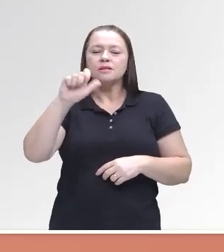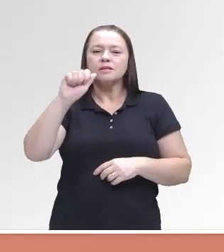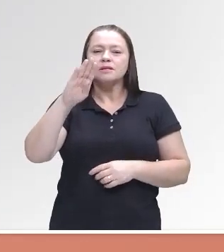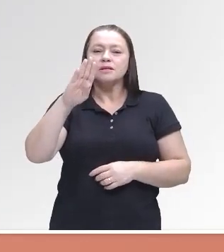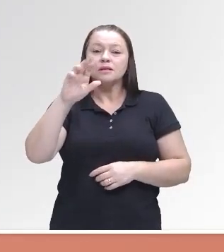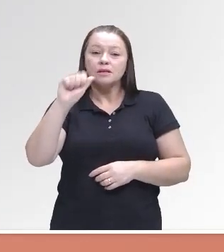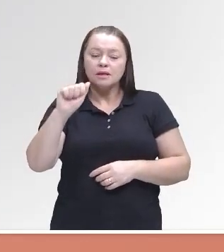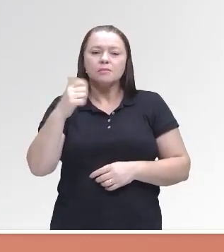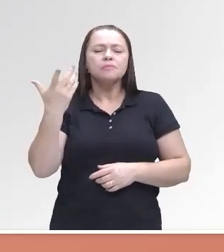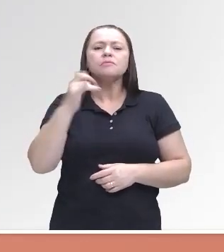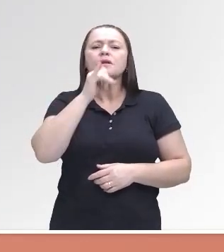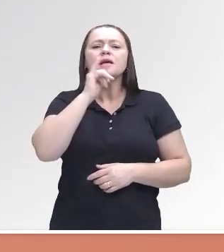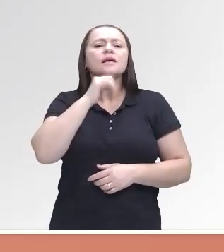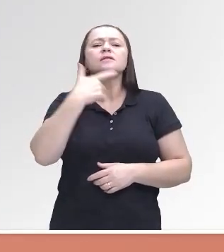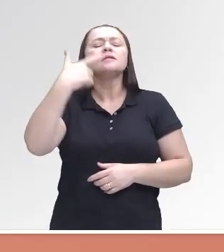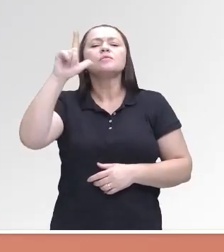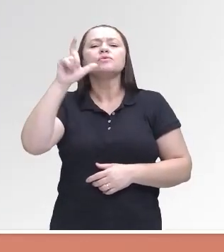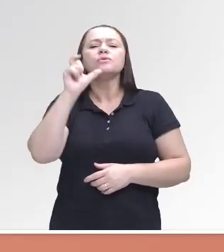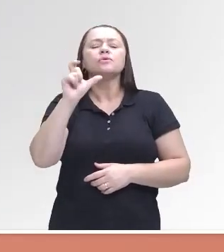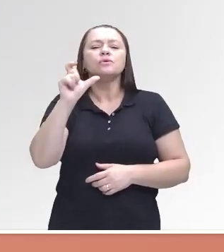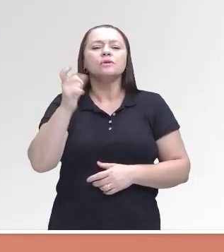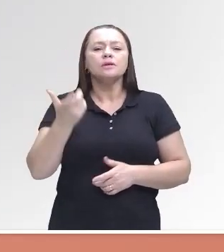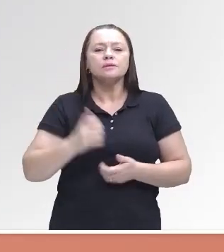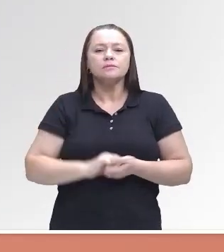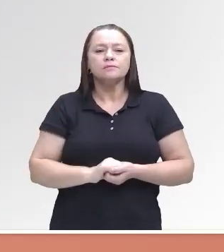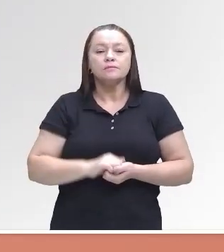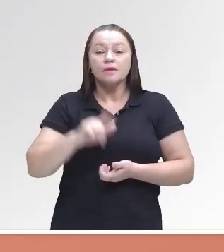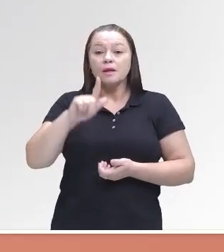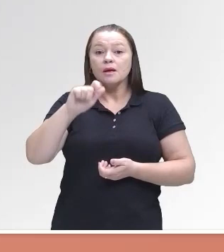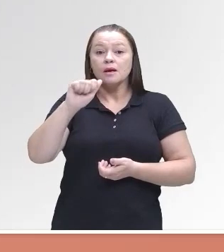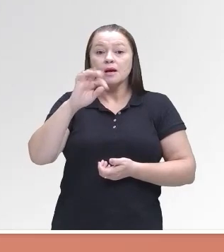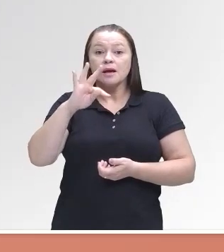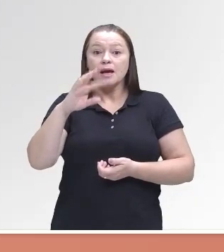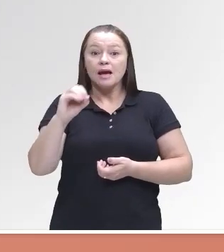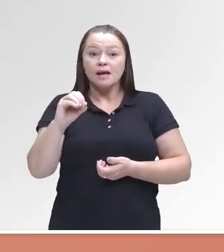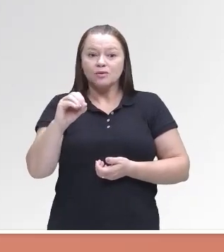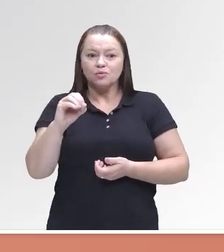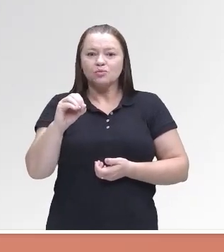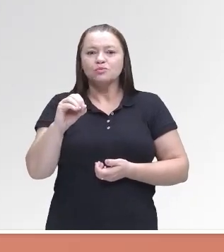Me falam aí outra palavra, por exemplo, gato.